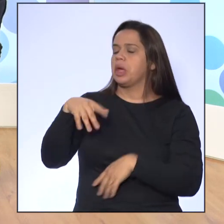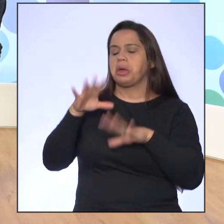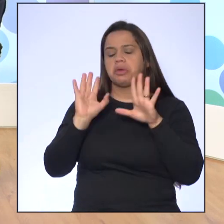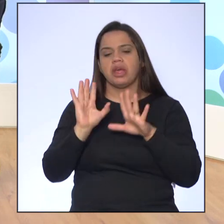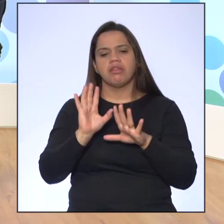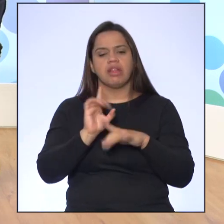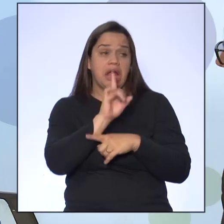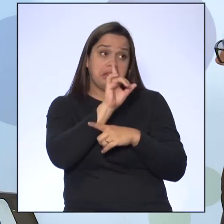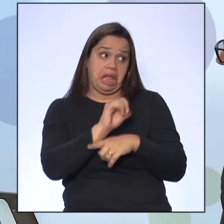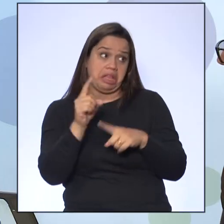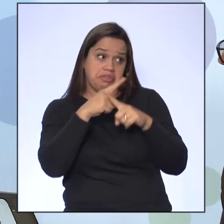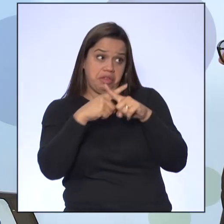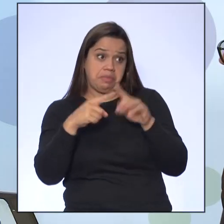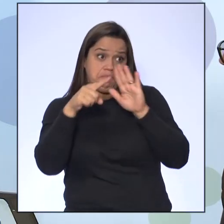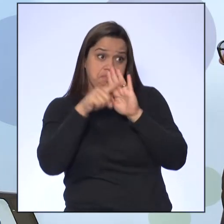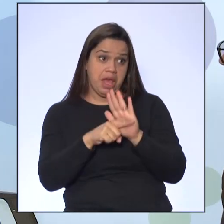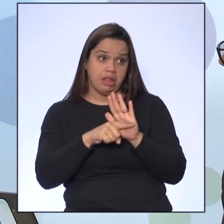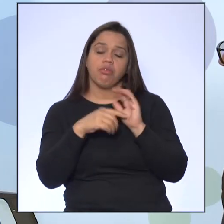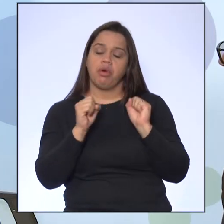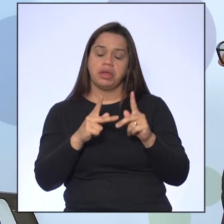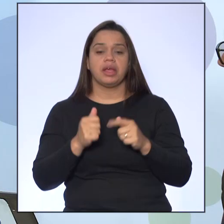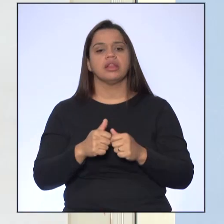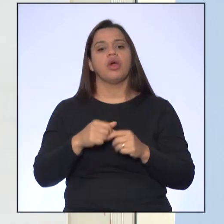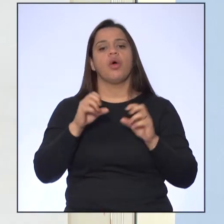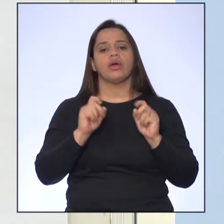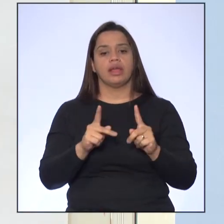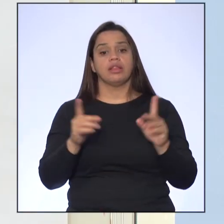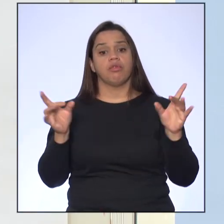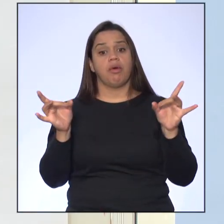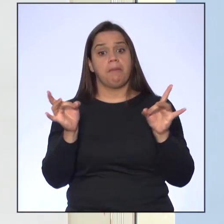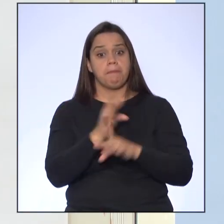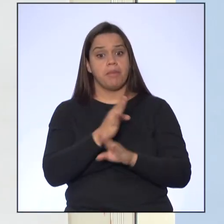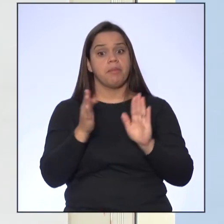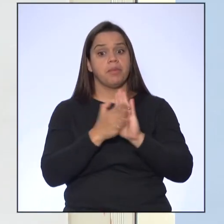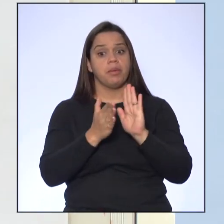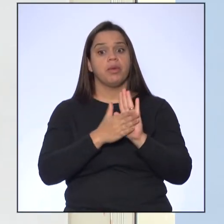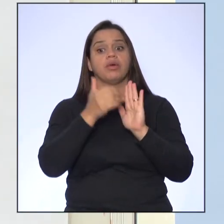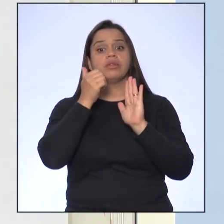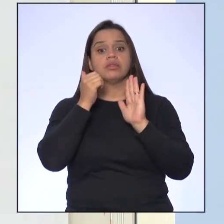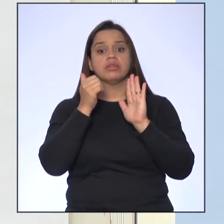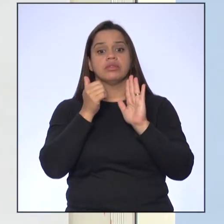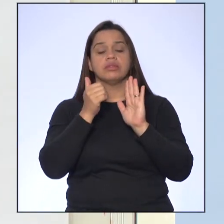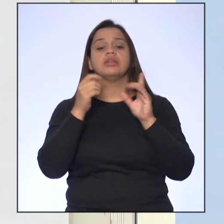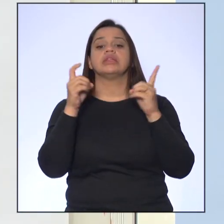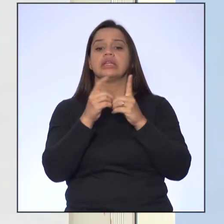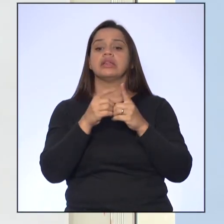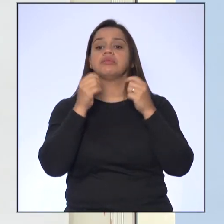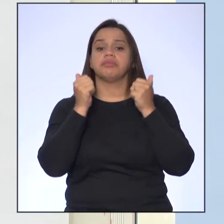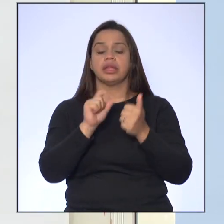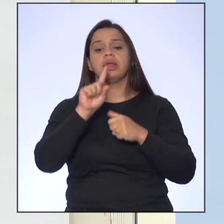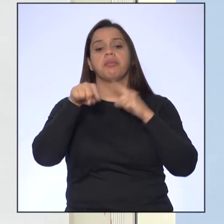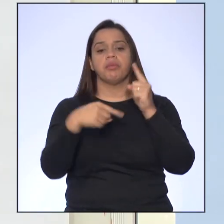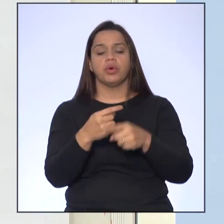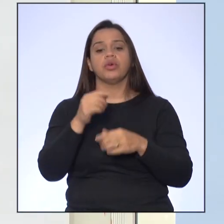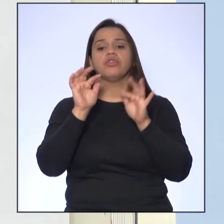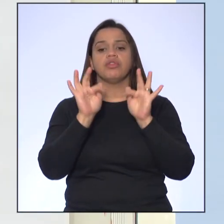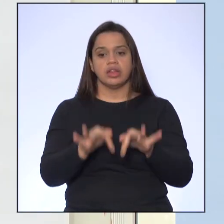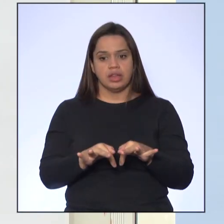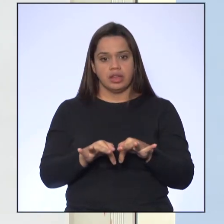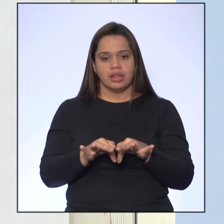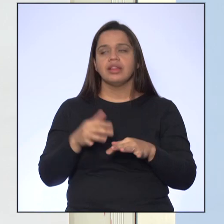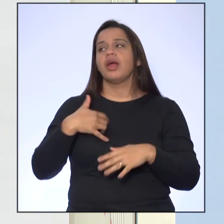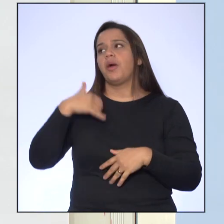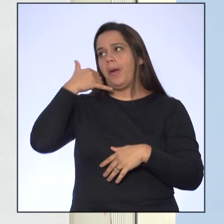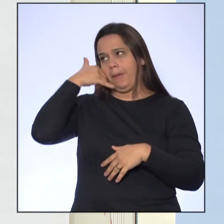10 Então, vezes menos, né? beleza, então eu vou concretizar essa proposta e aí a gente encerra a ligação. Então, gostaria de agradecer